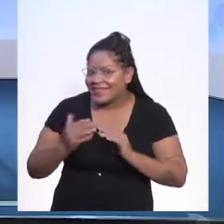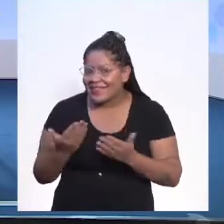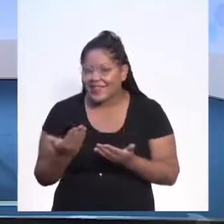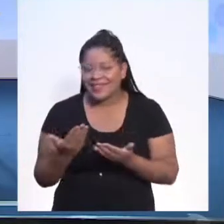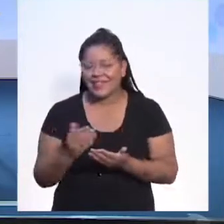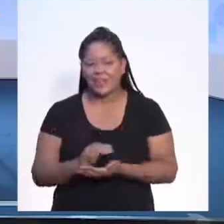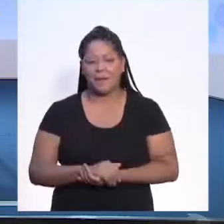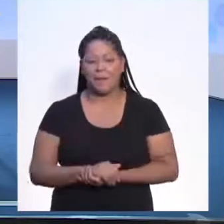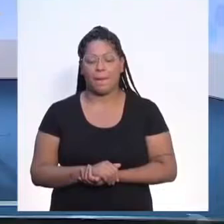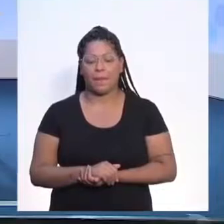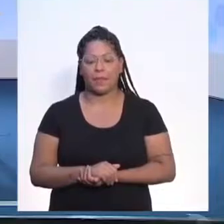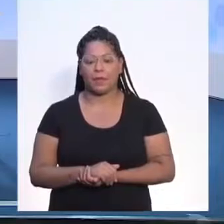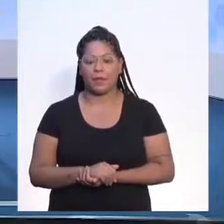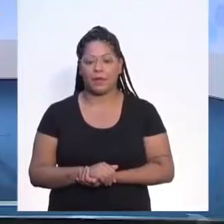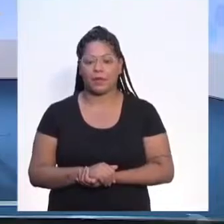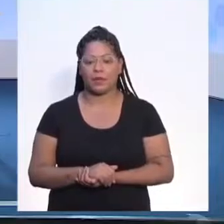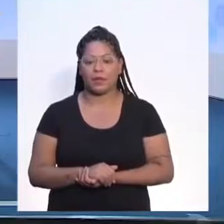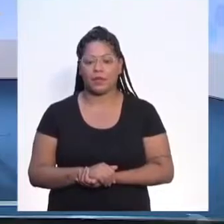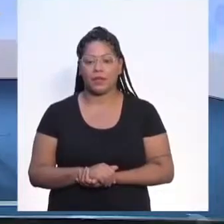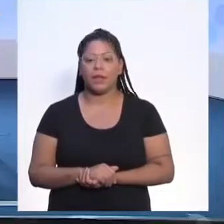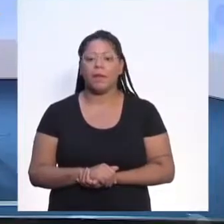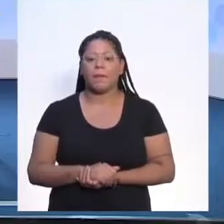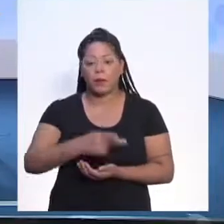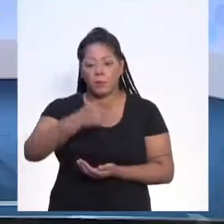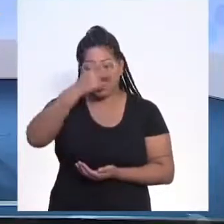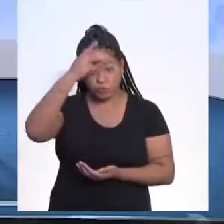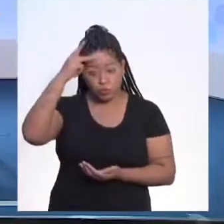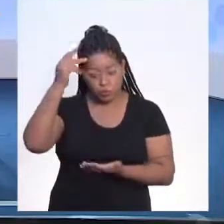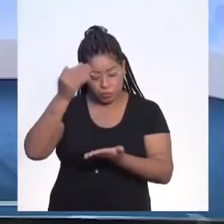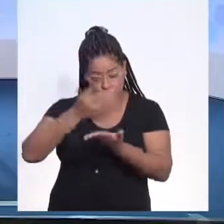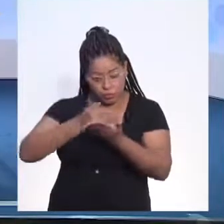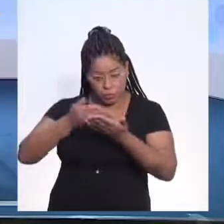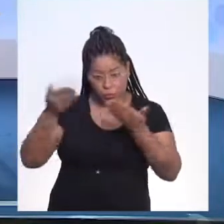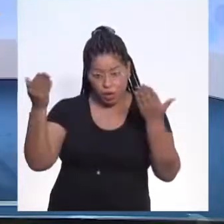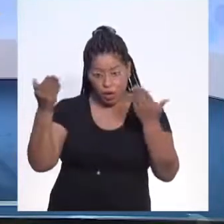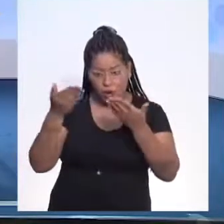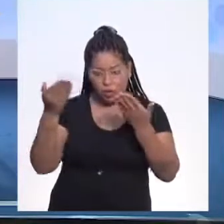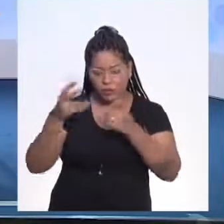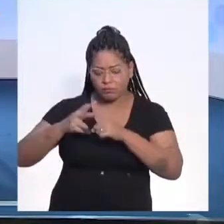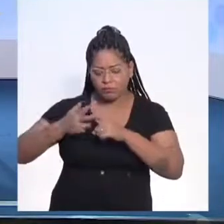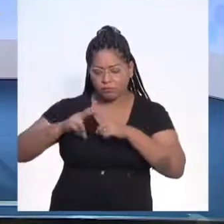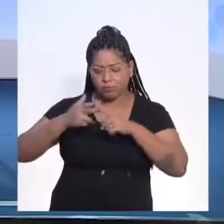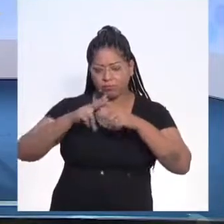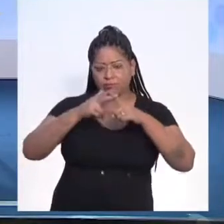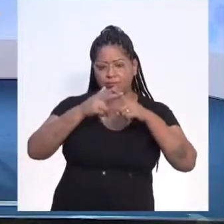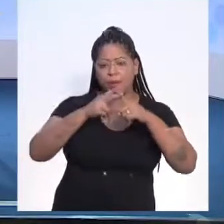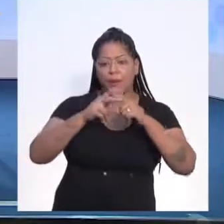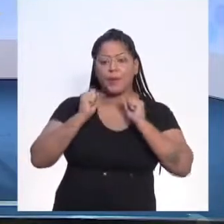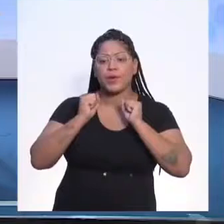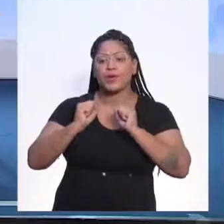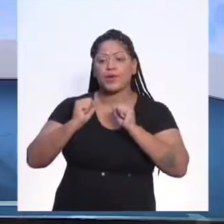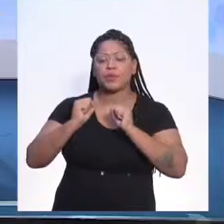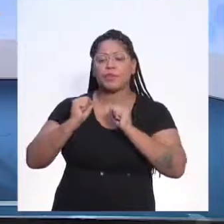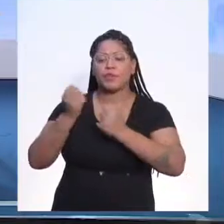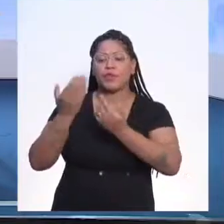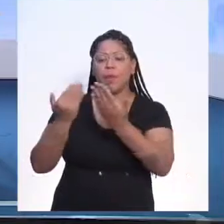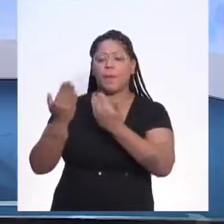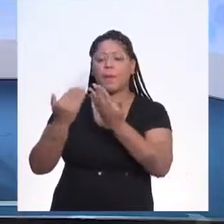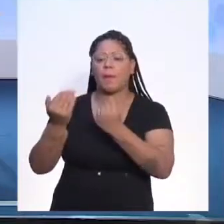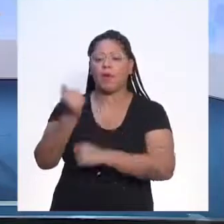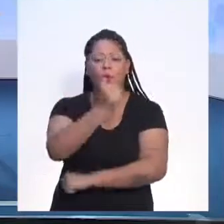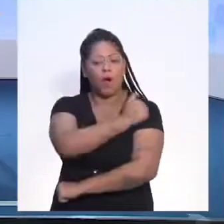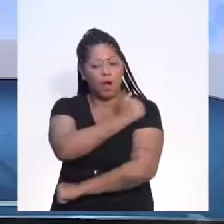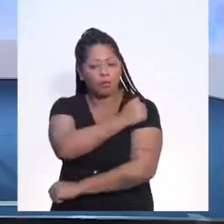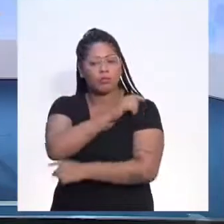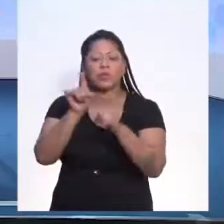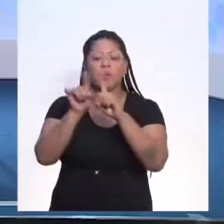Ó, para quem entrou agora, para quem começou agora, a gente chegou depois, a gente está acessando a ferramenta para poder conversar, professores e alunos entrarem ao